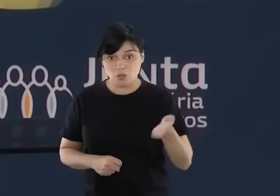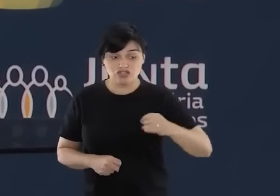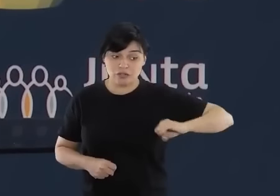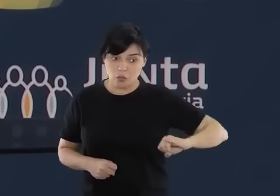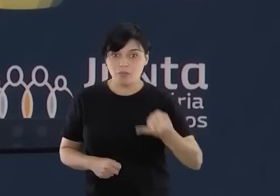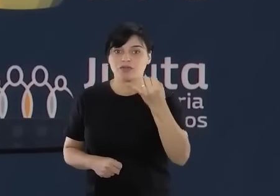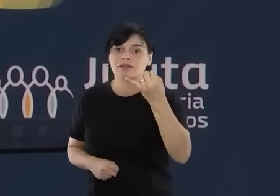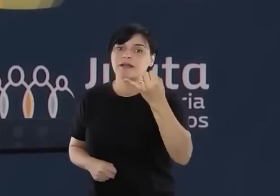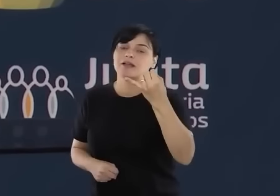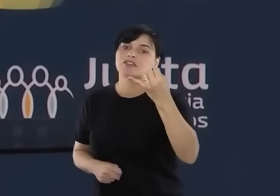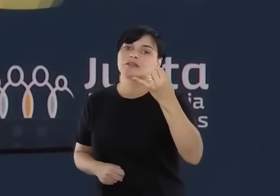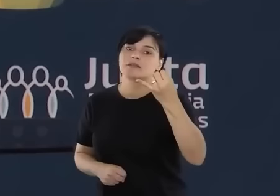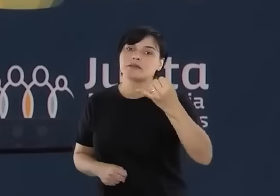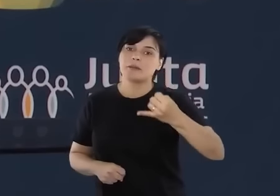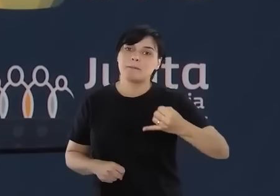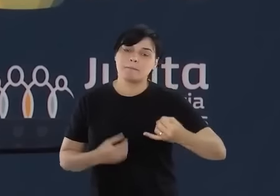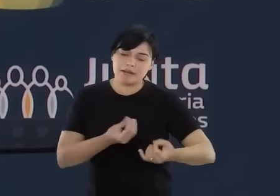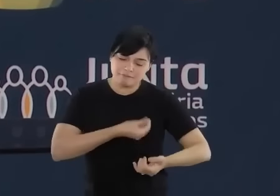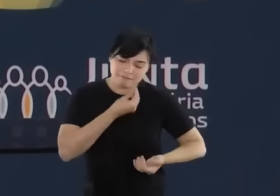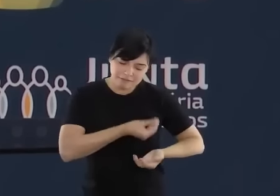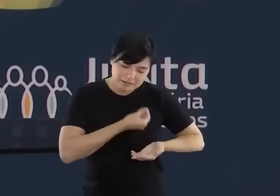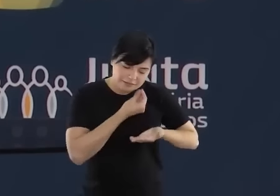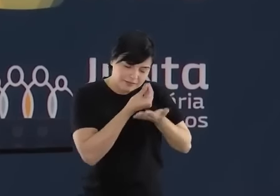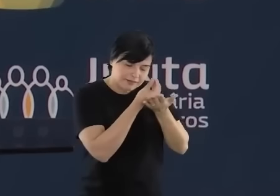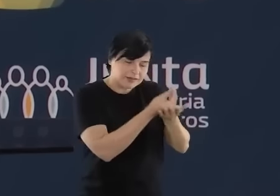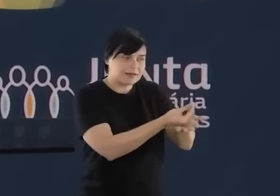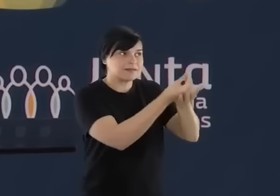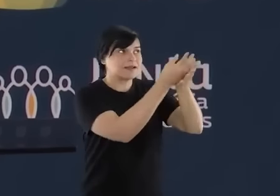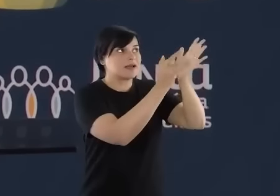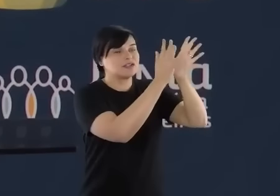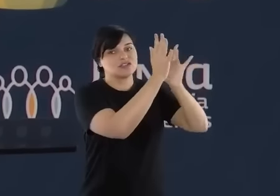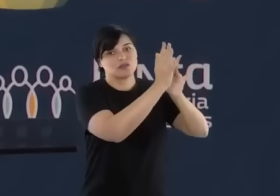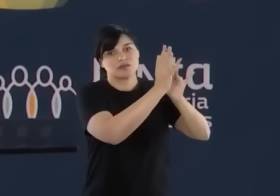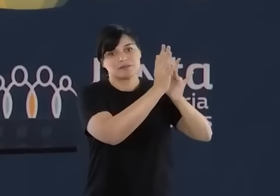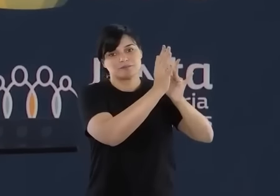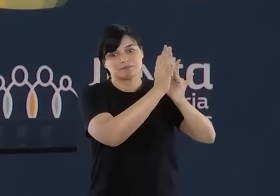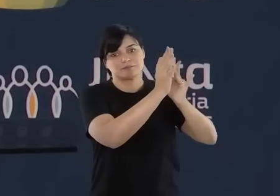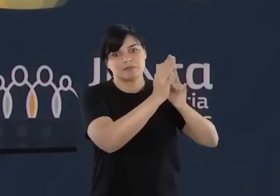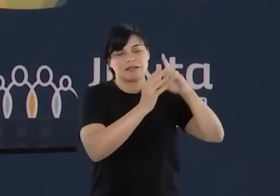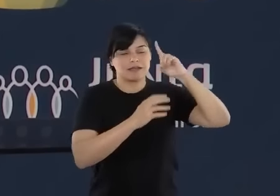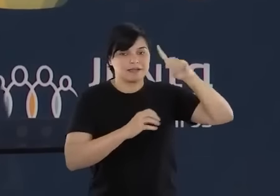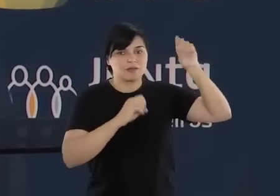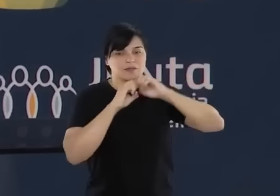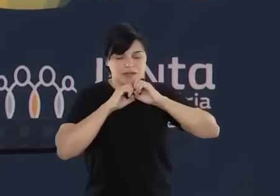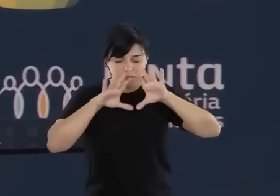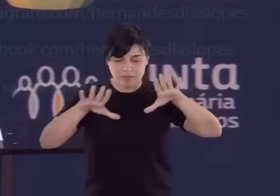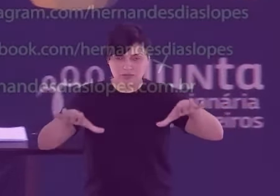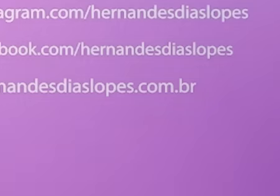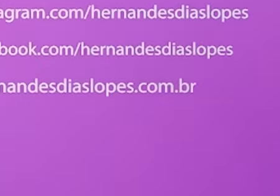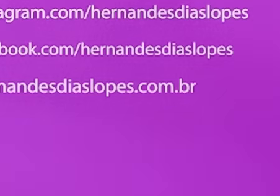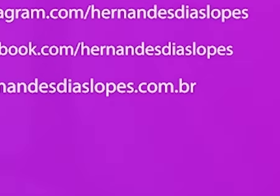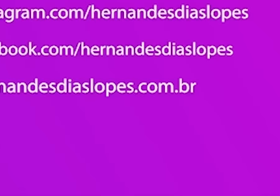dá rendendo-se a Cristo conhecendo como senhor e salvador da sua vida que Deus abençoe a